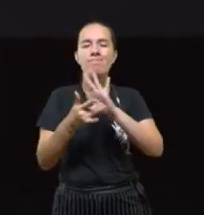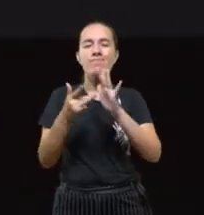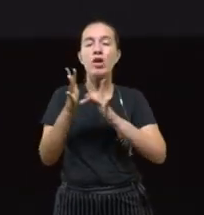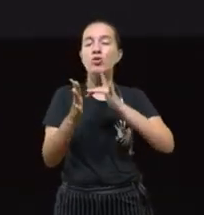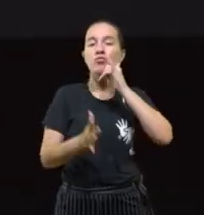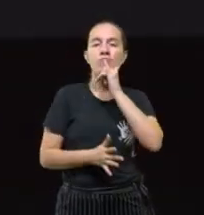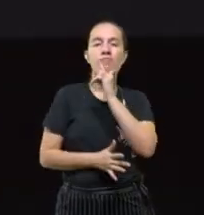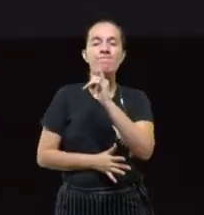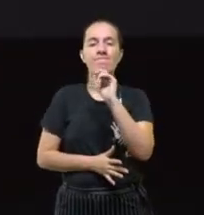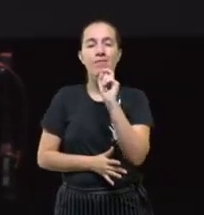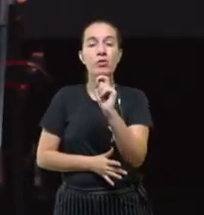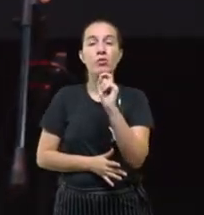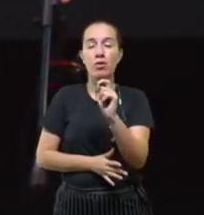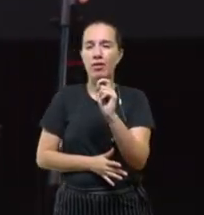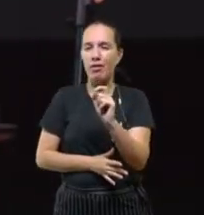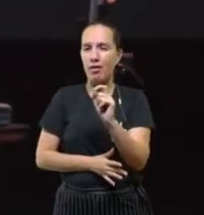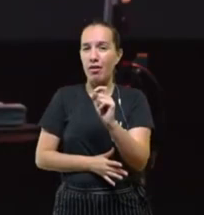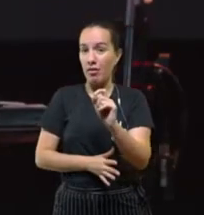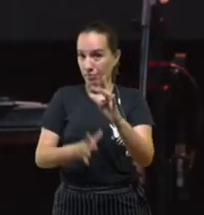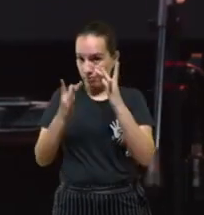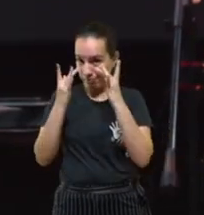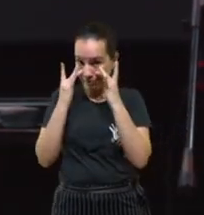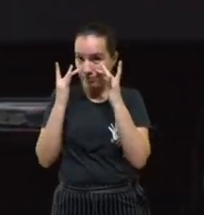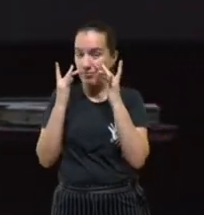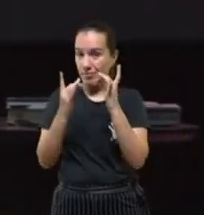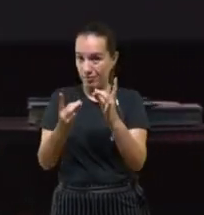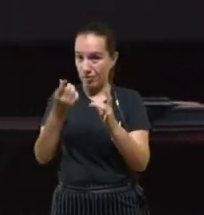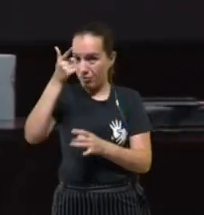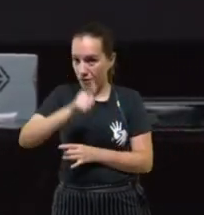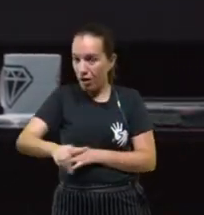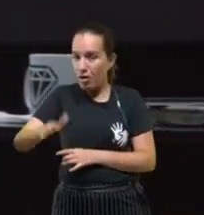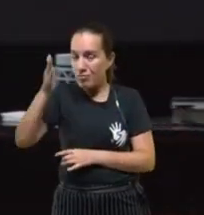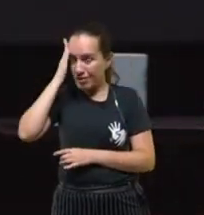Agora, entende esse quadro.